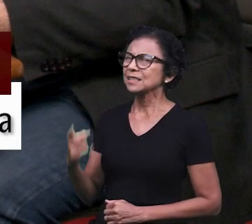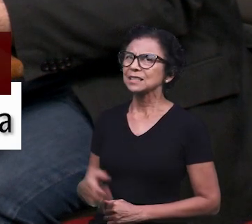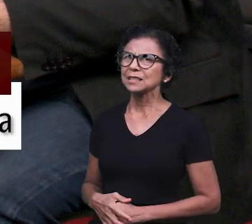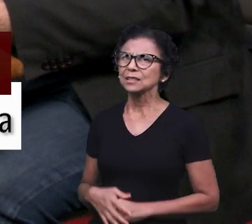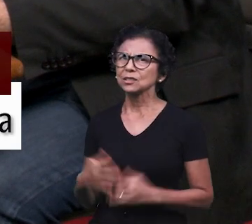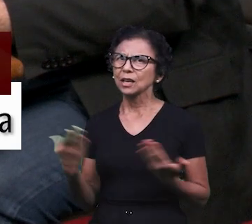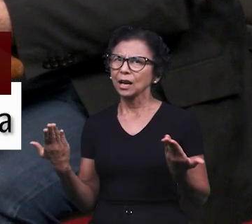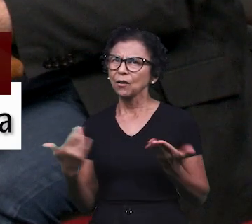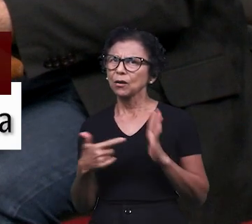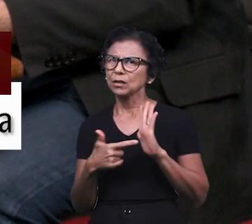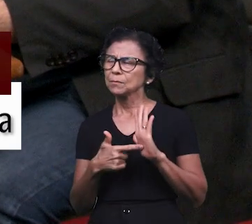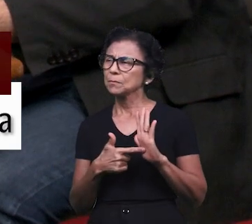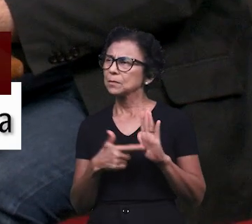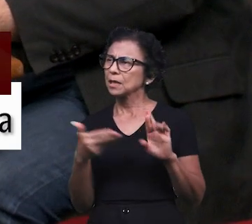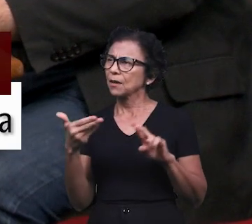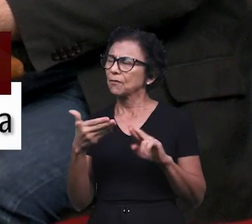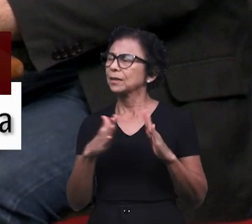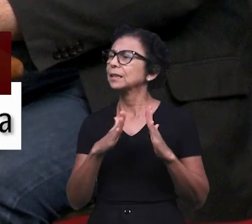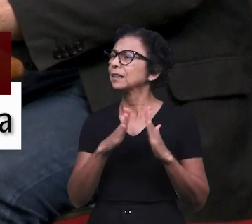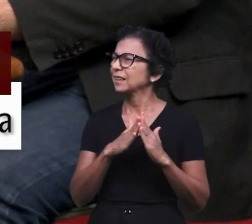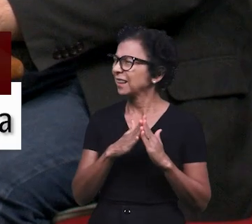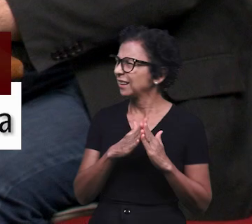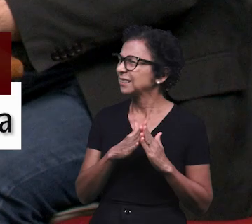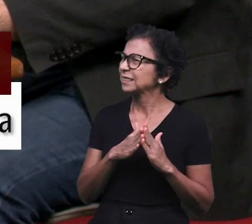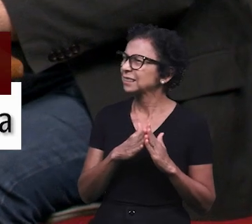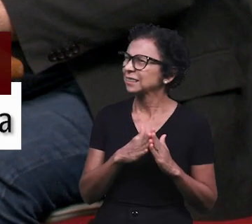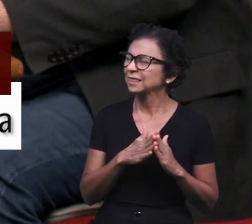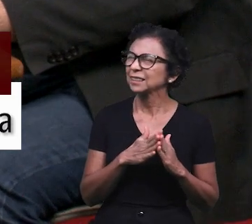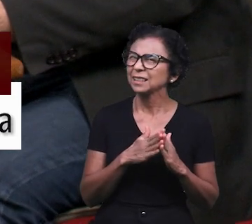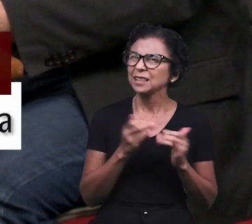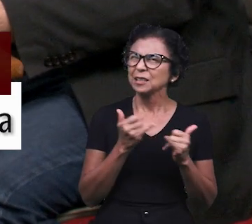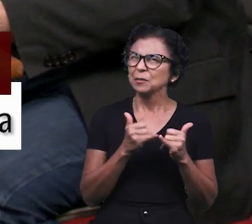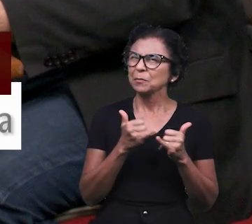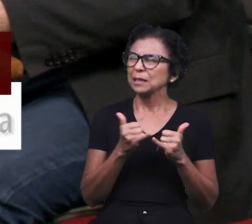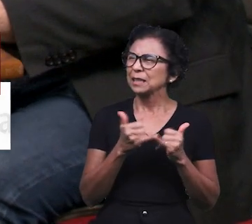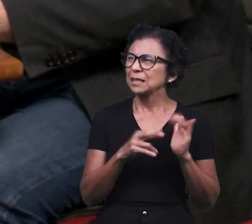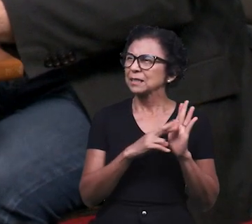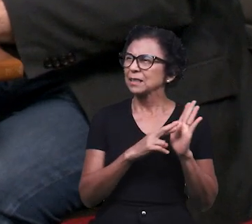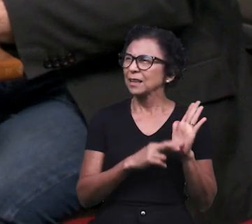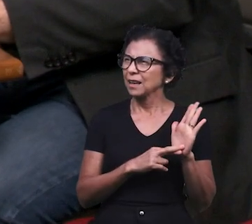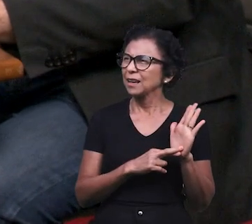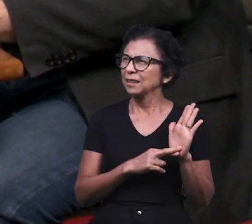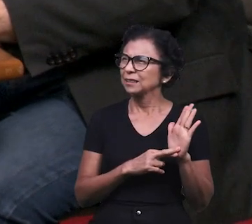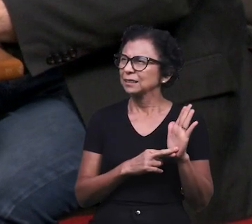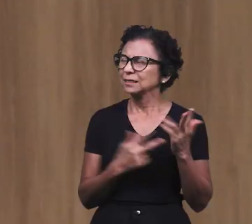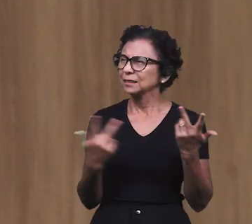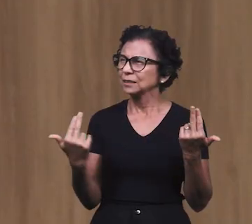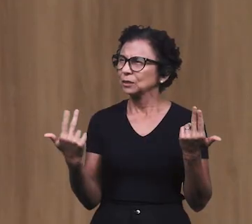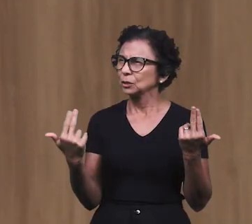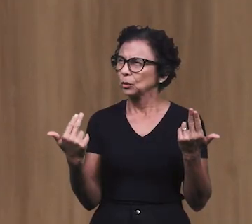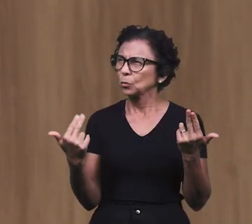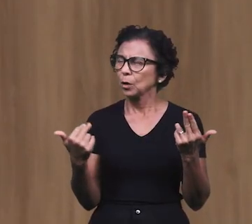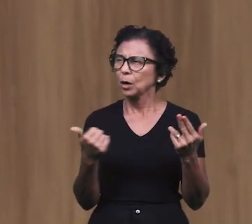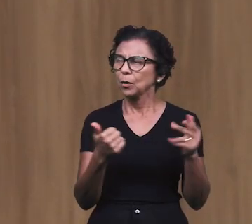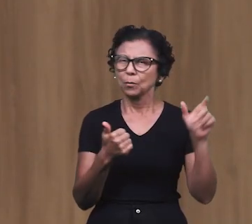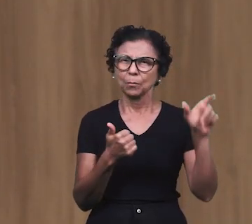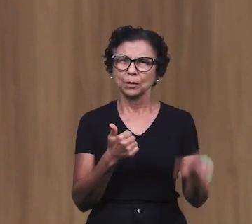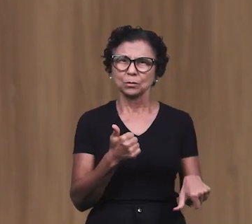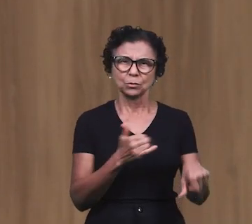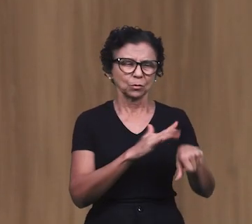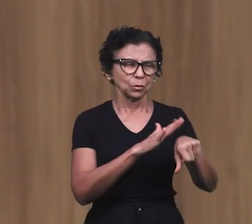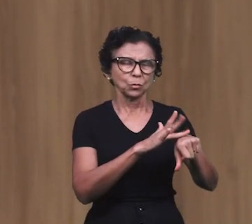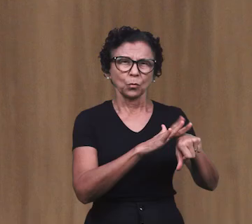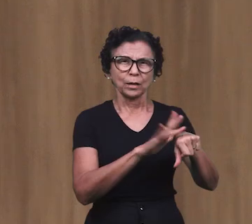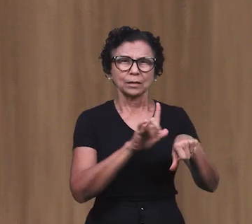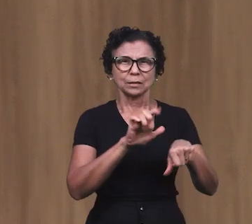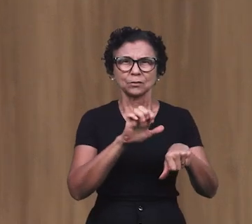procedimentos parecidos daqueles que aconteciam quando era a pele da pessoa que estava com a praga? Sim,